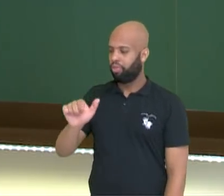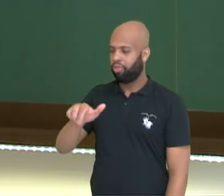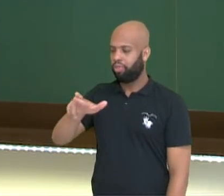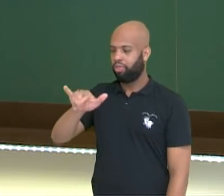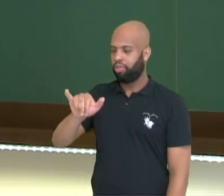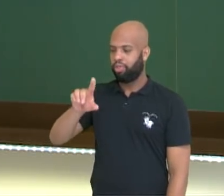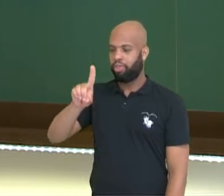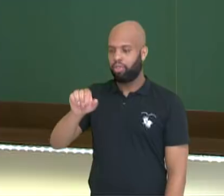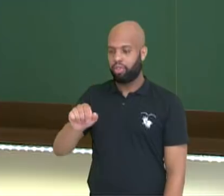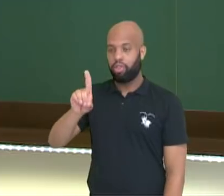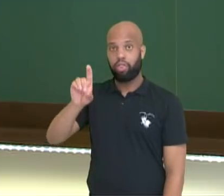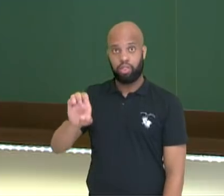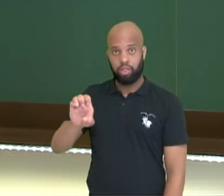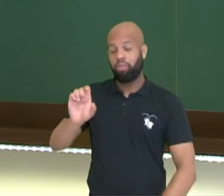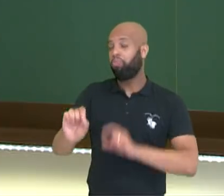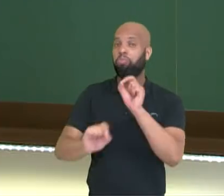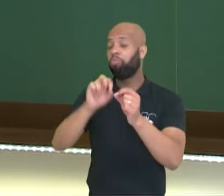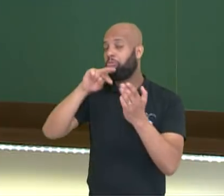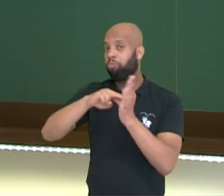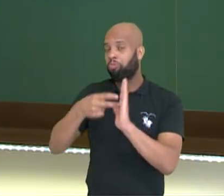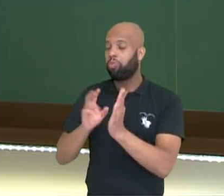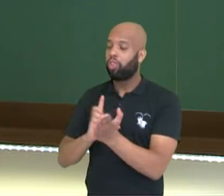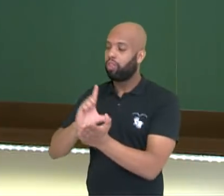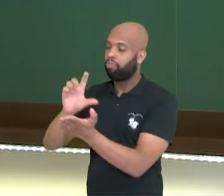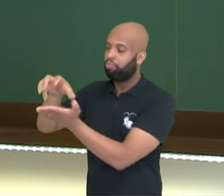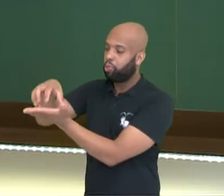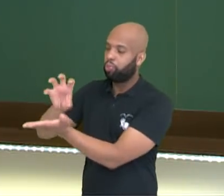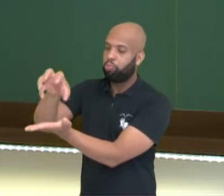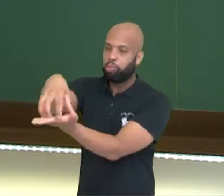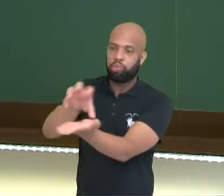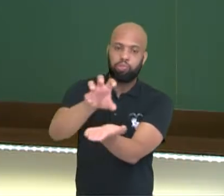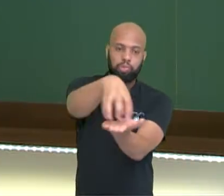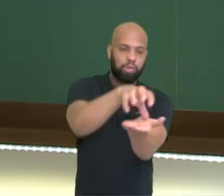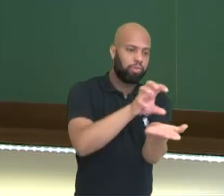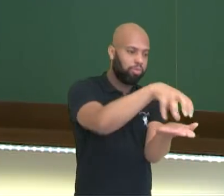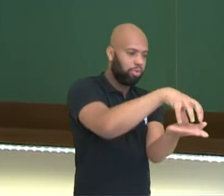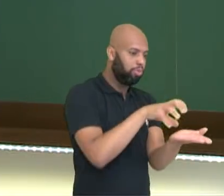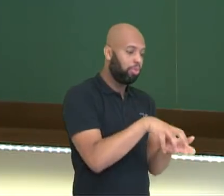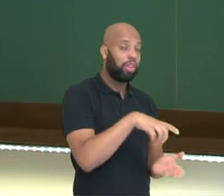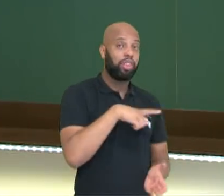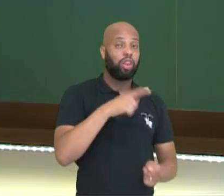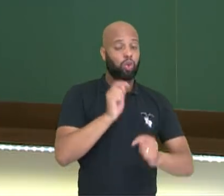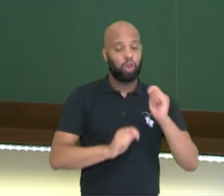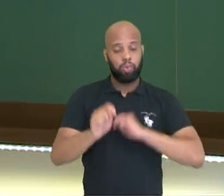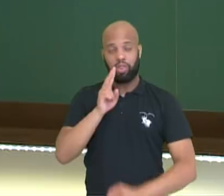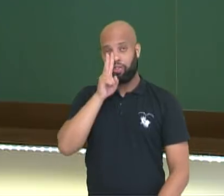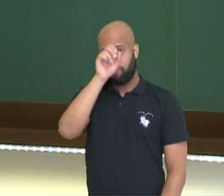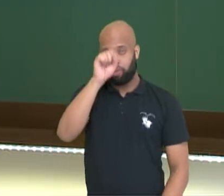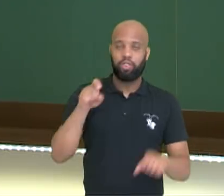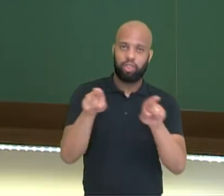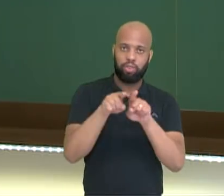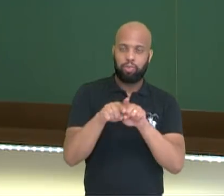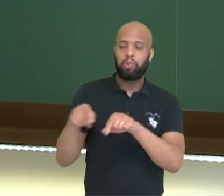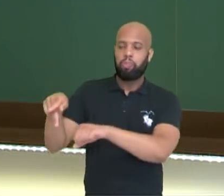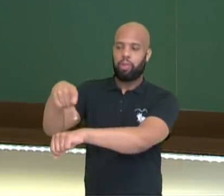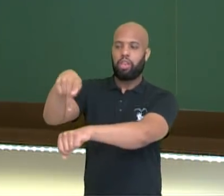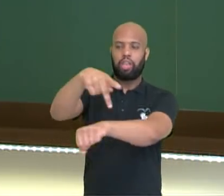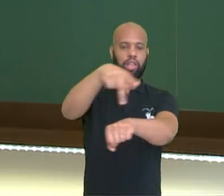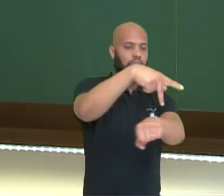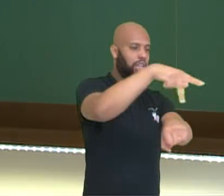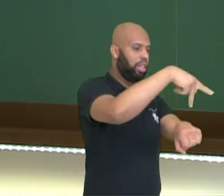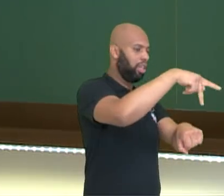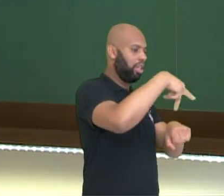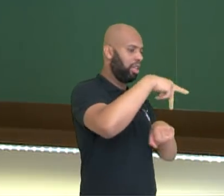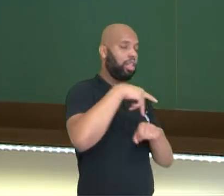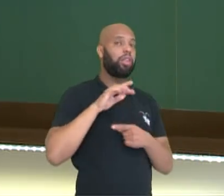as diversas áreas do planeta que dispõem de um poderio econômico bastante forte, aonde os países apresentam